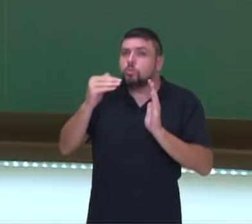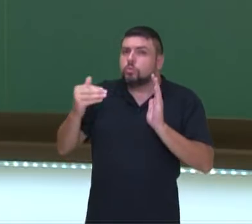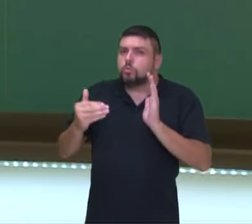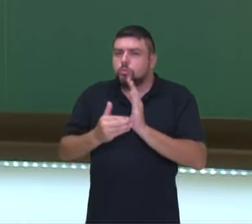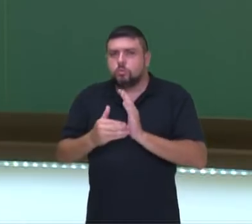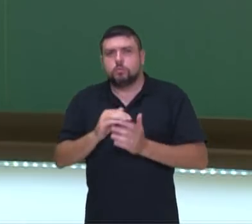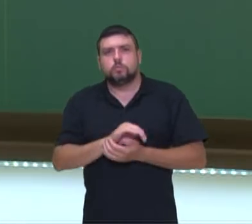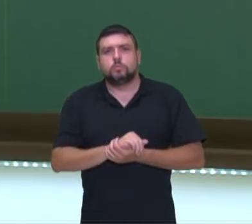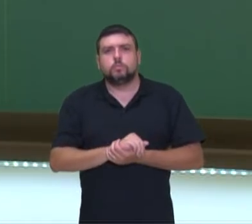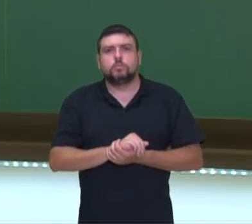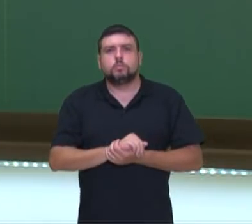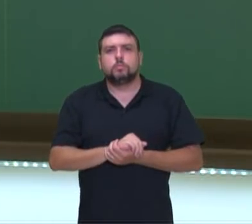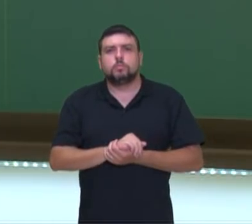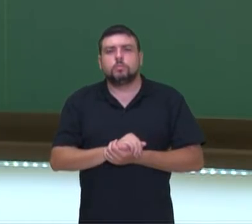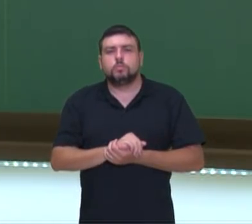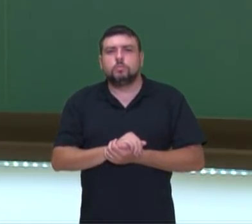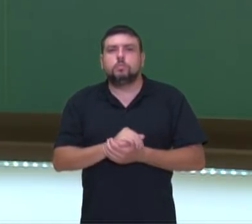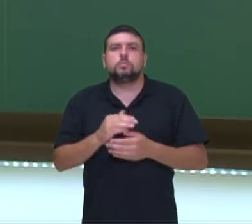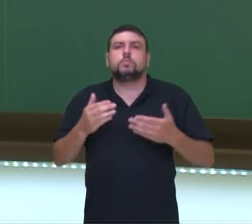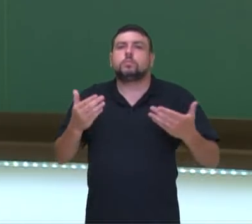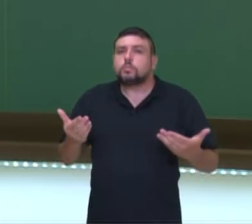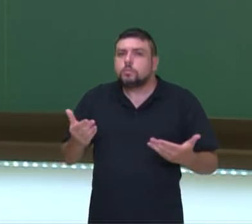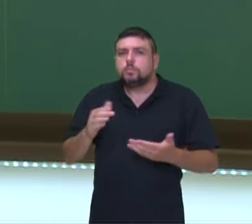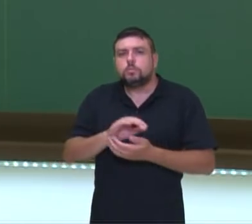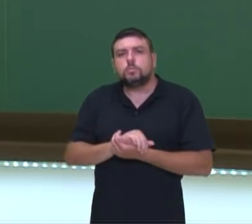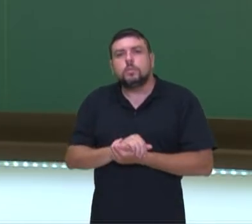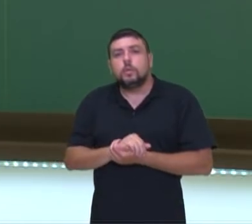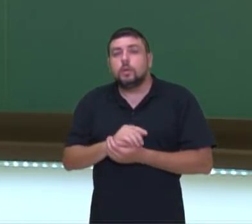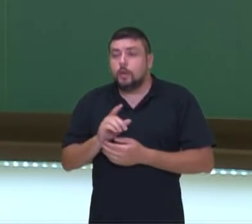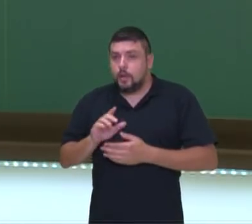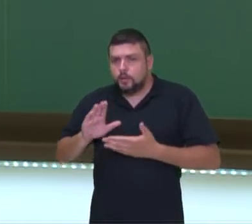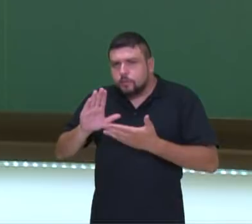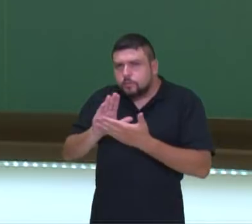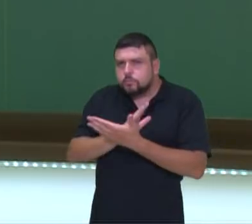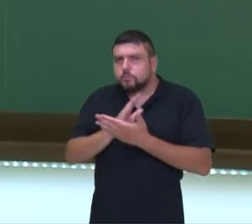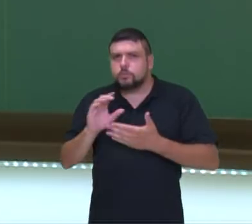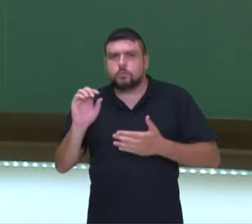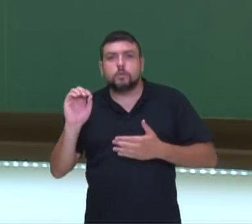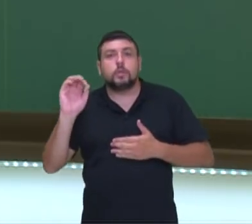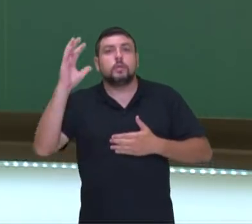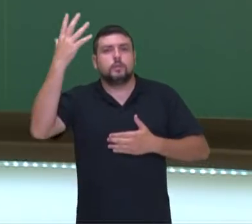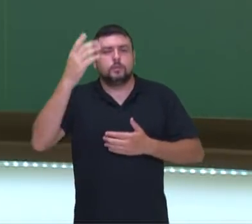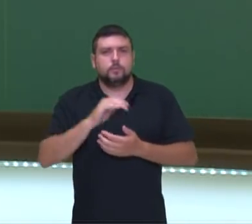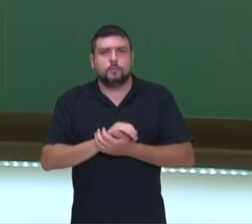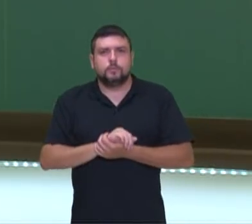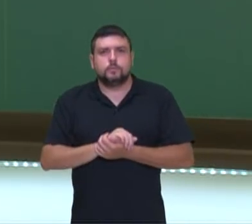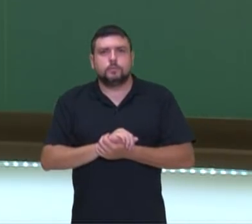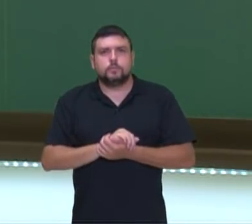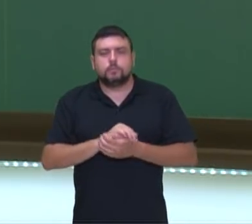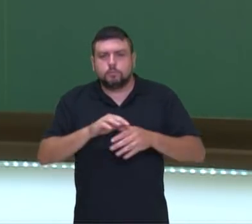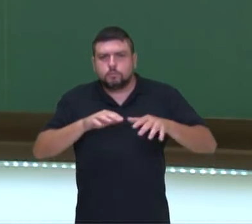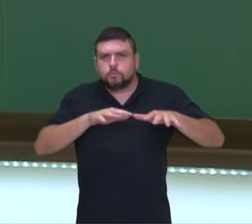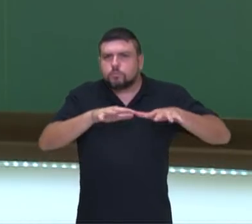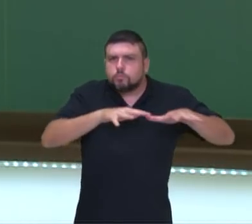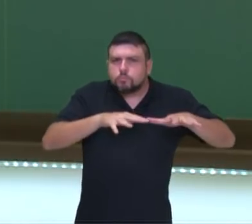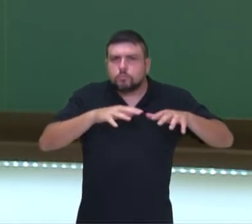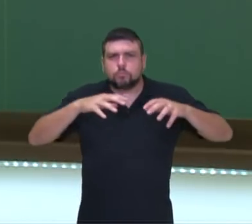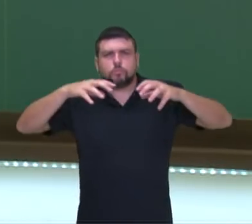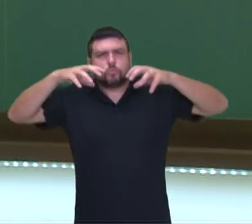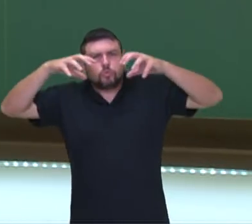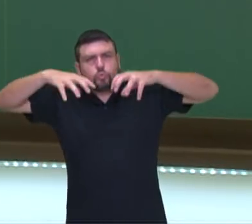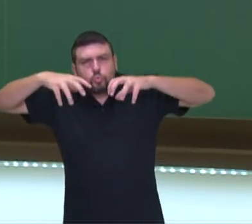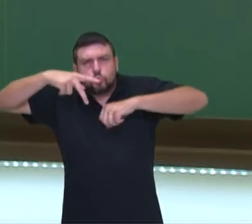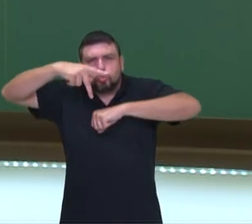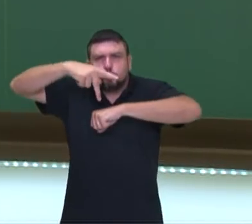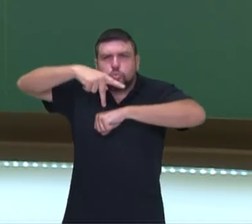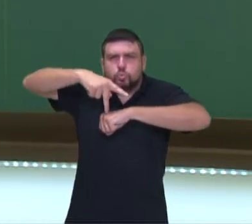Terra, litosfera. Então eu trago alguns eventos, fenômenos: terremoto, chuva de